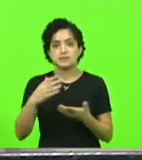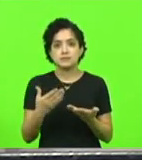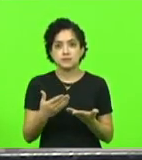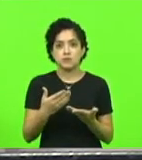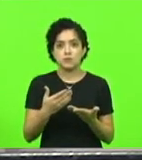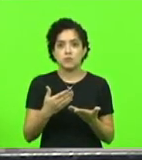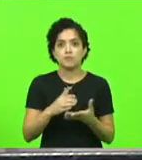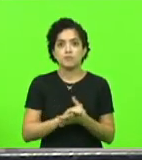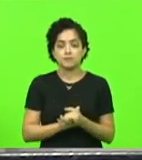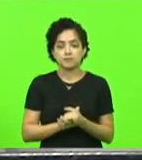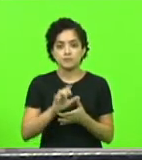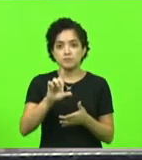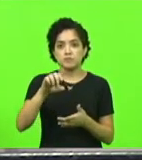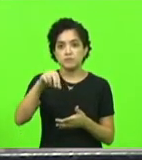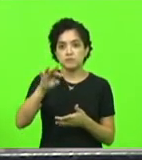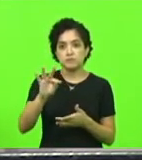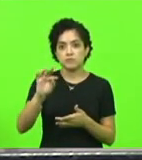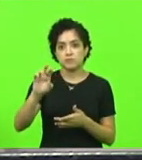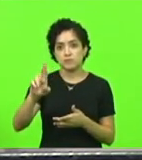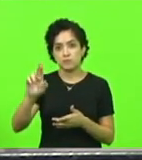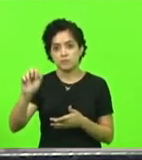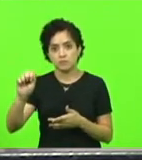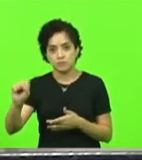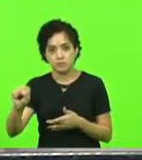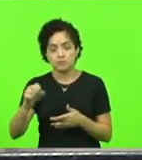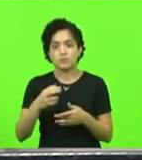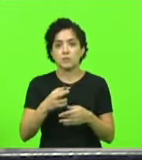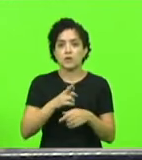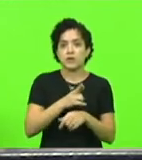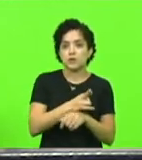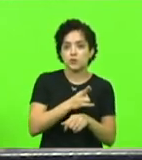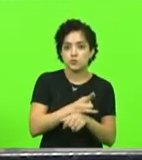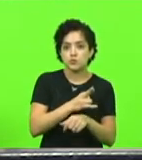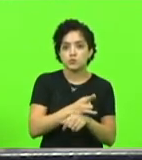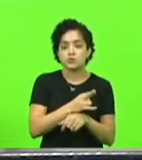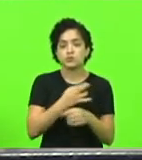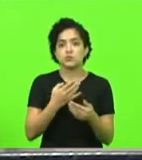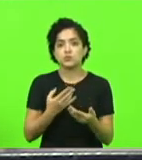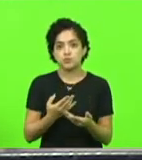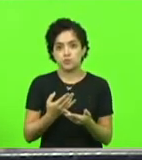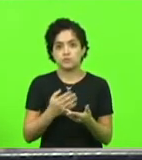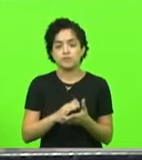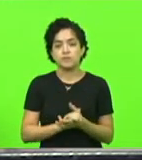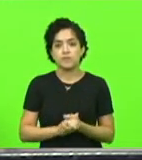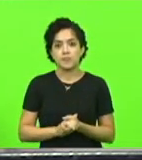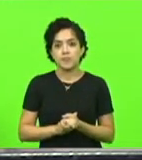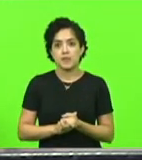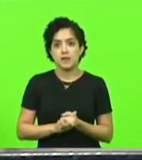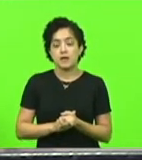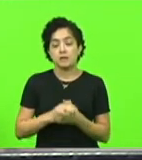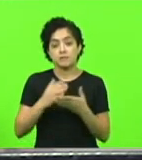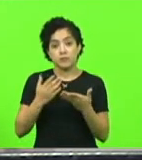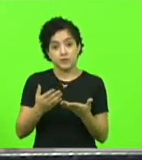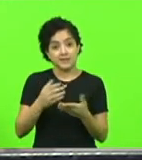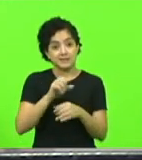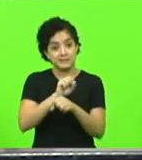por Lontras, Ibirama, Rio do Sul, pelo menos até Pouso Redondo, até a Serra da Santa. Porque se a gente for esperar o